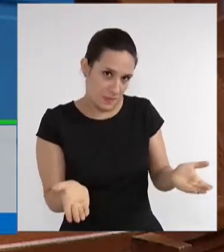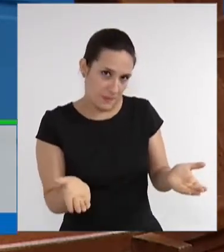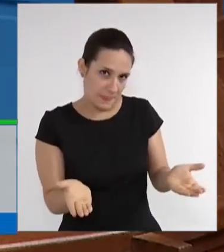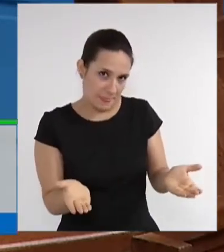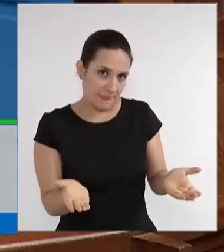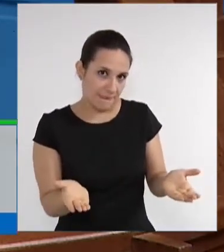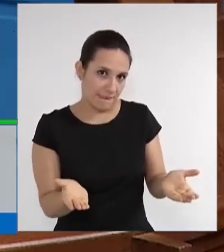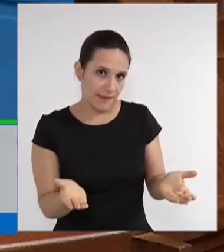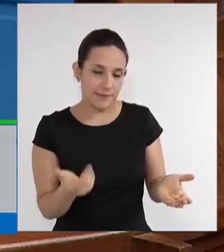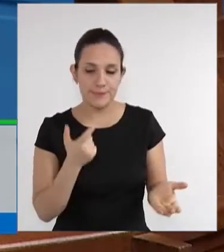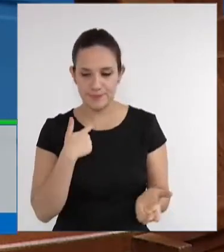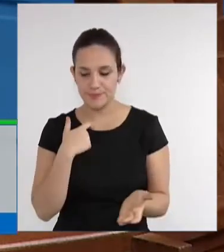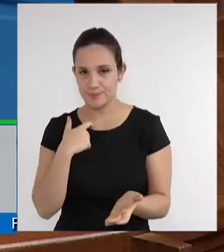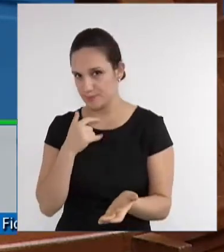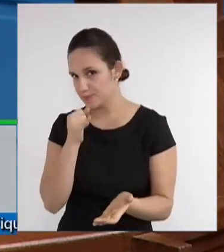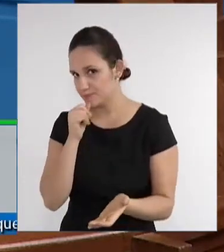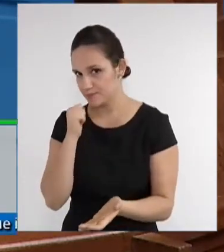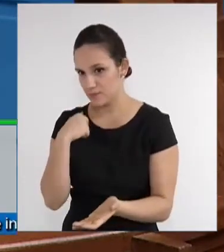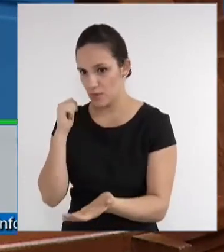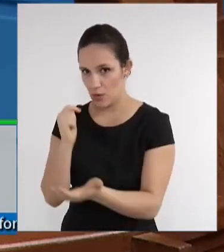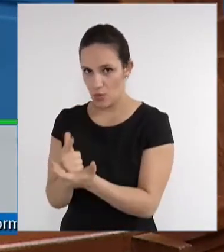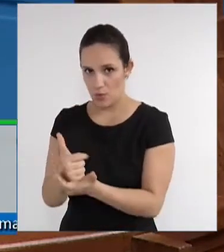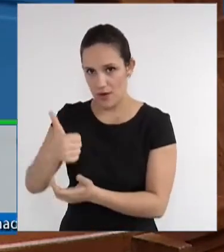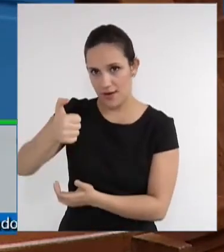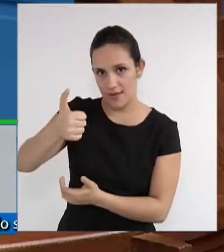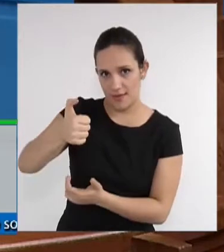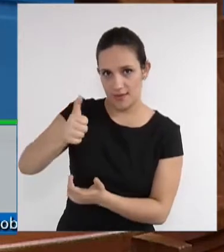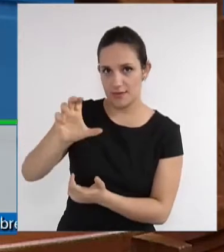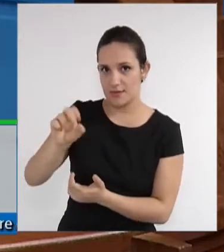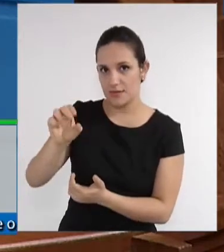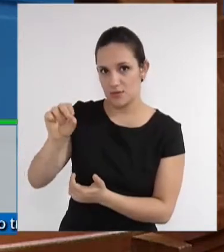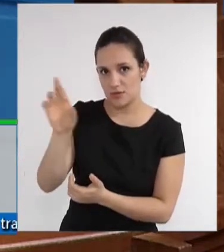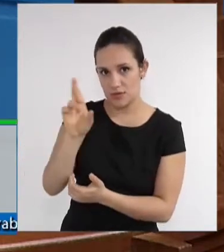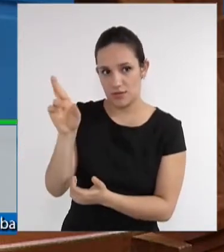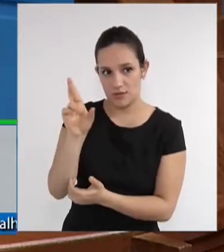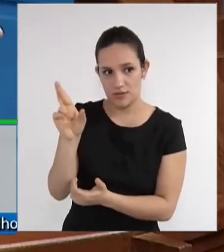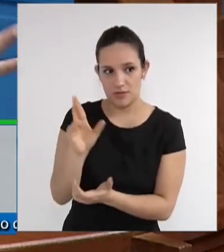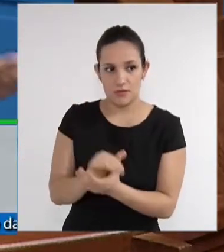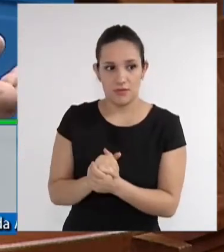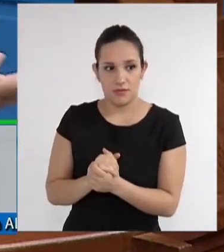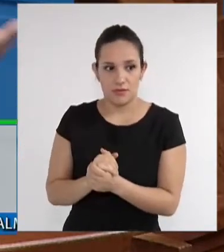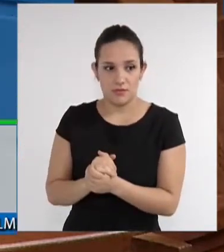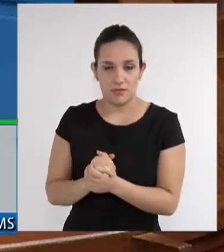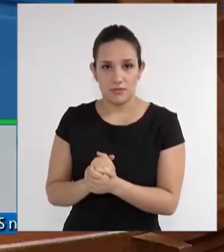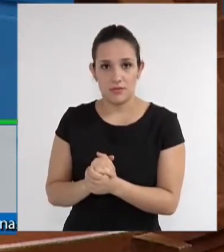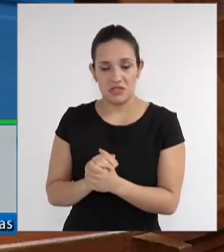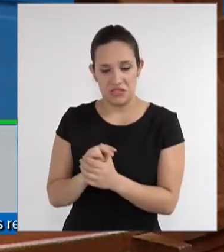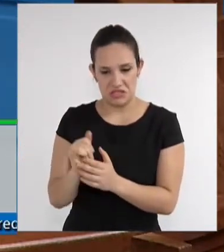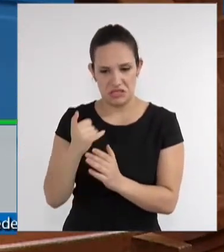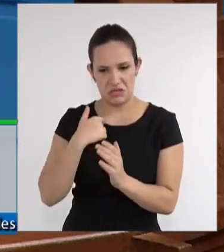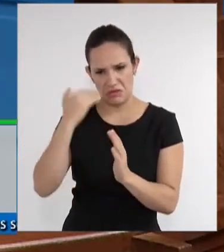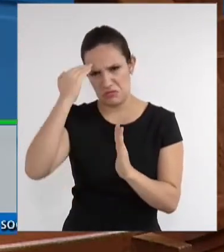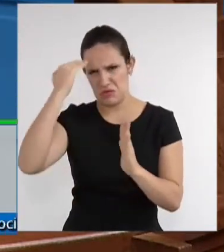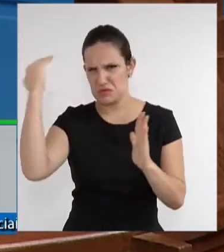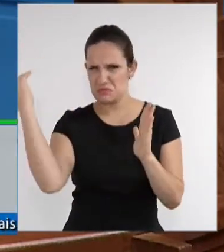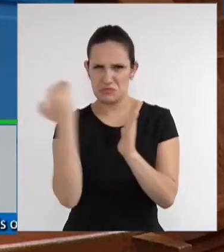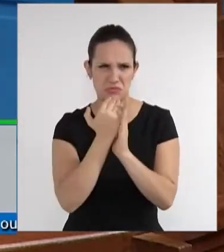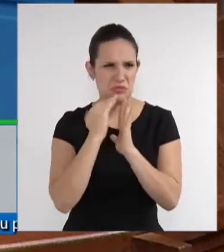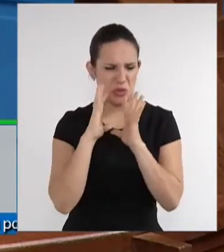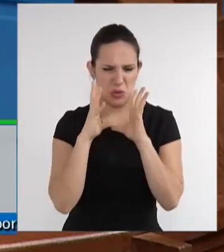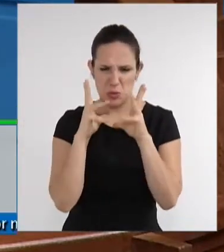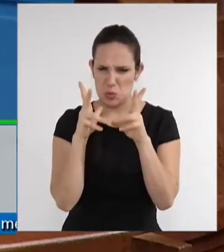eu comprar essa caneta por R$50, desde que eu siga todo o trâmite burocrático exigido